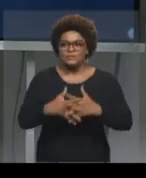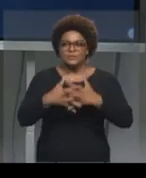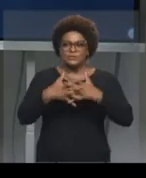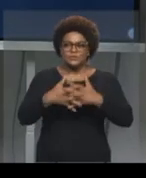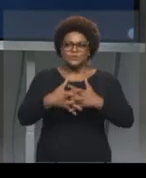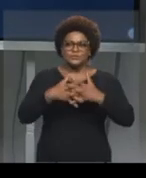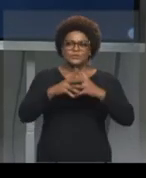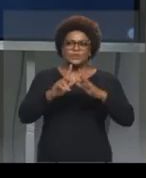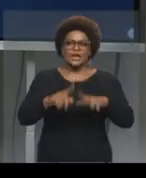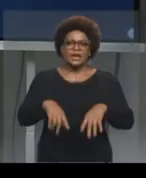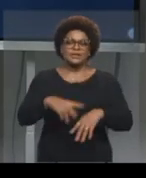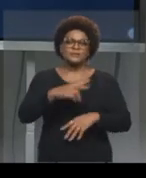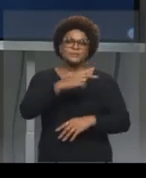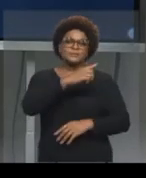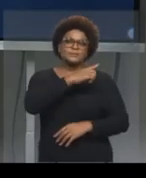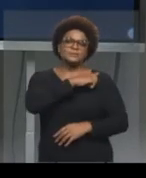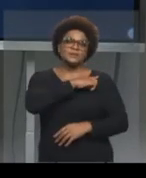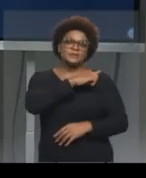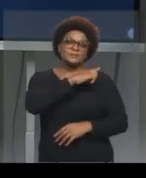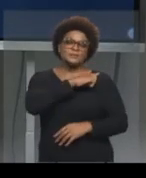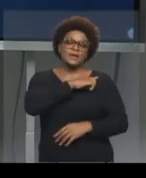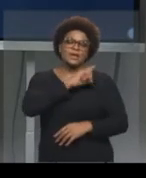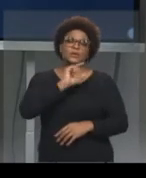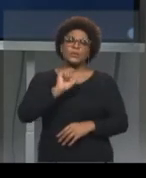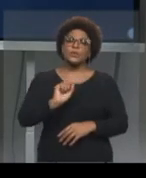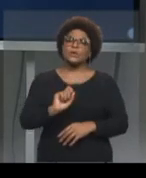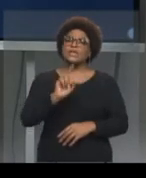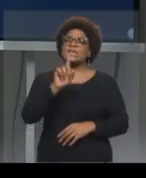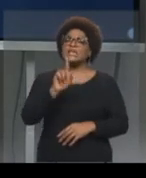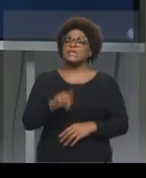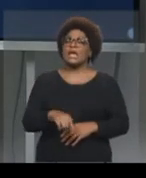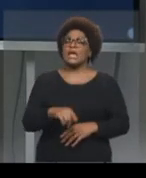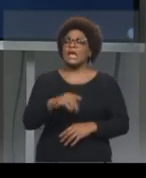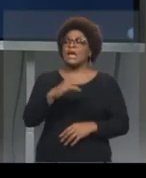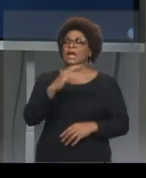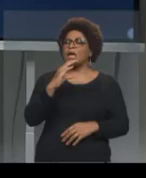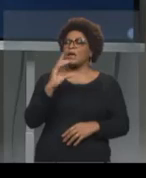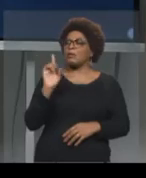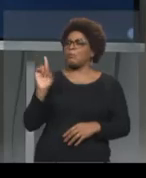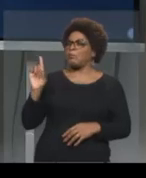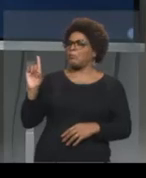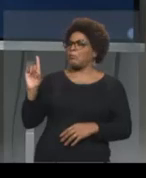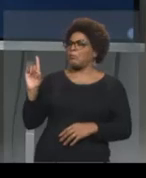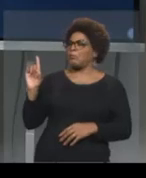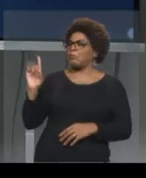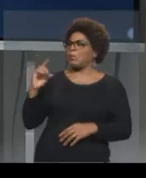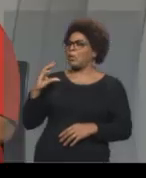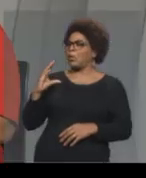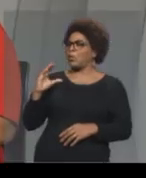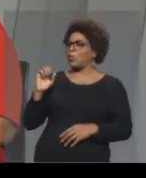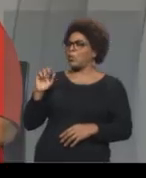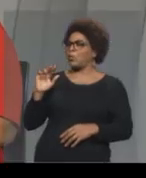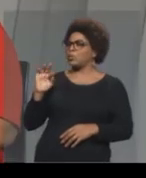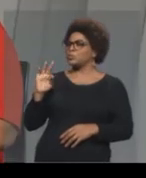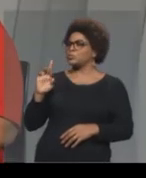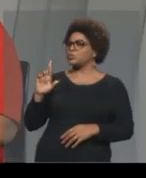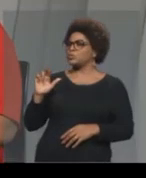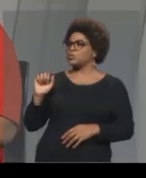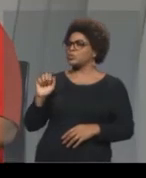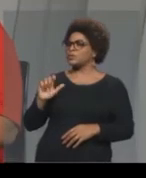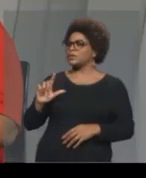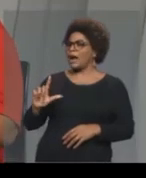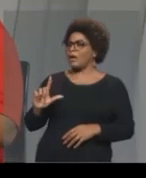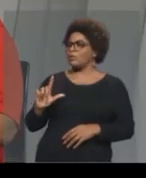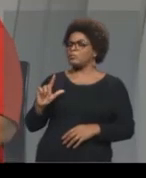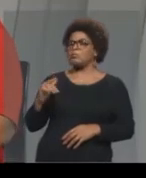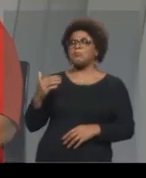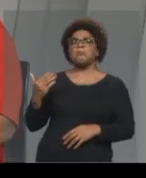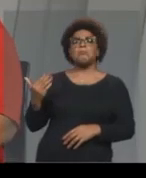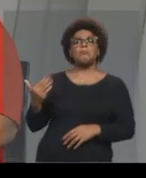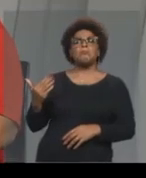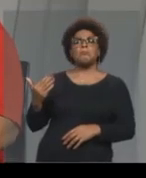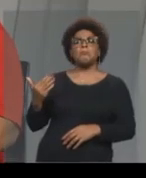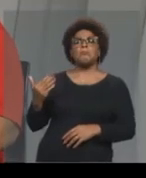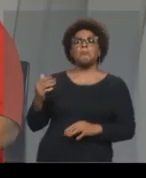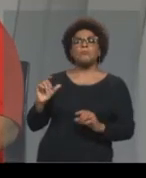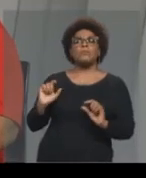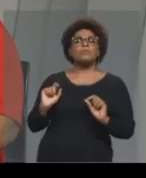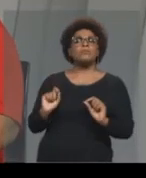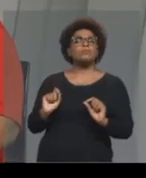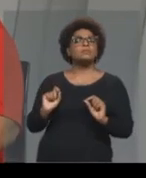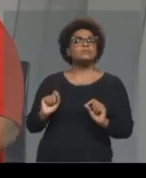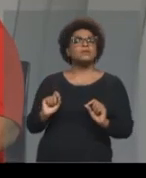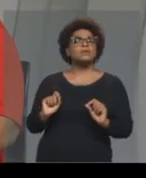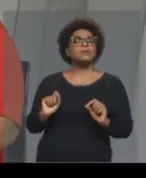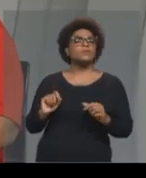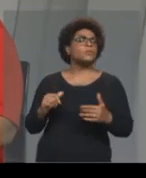que seriam cultural rights? Ah, uma ótima pergunta. Então, os cultural rights,